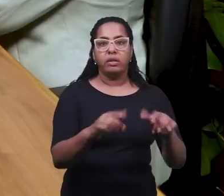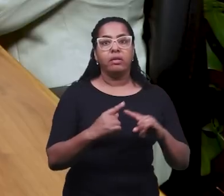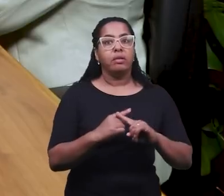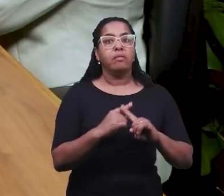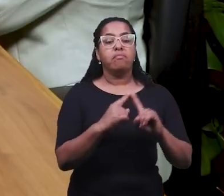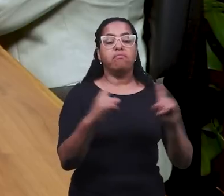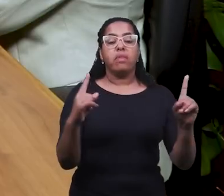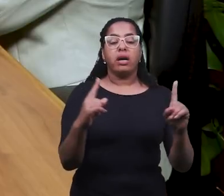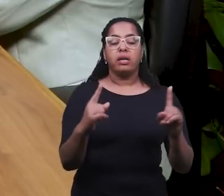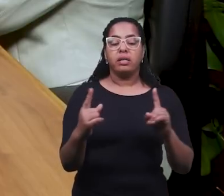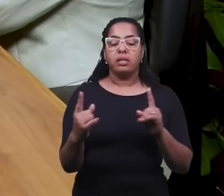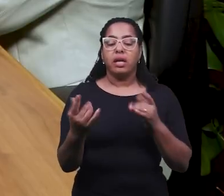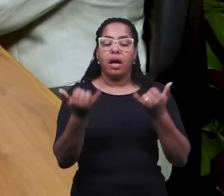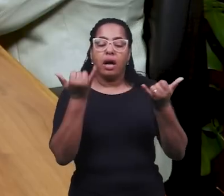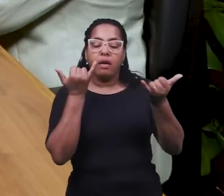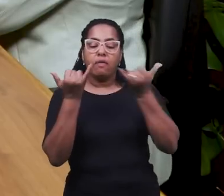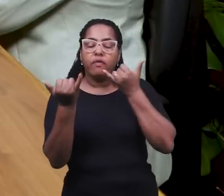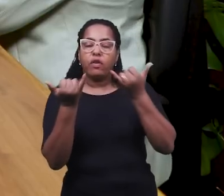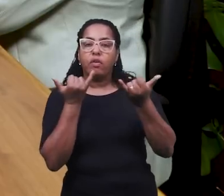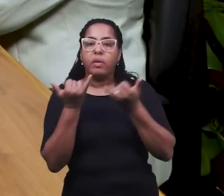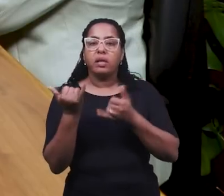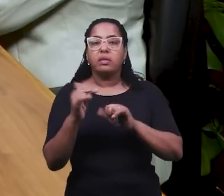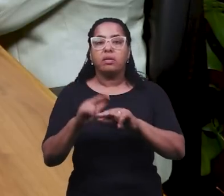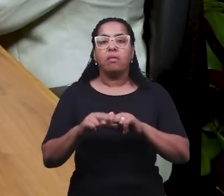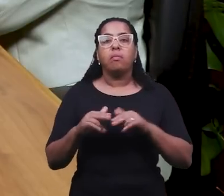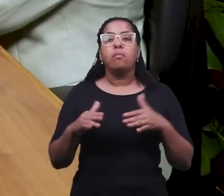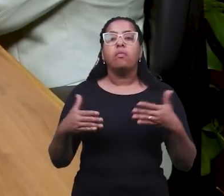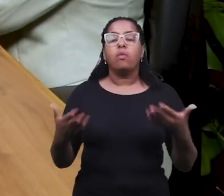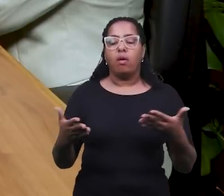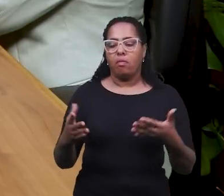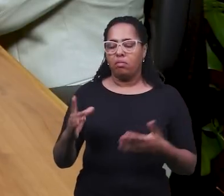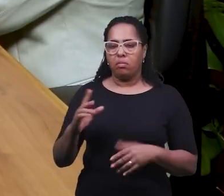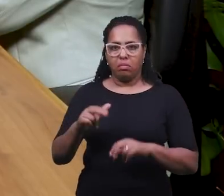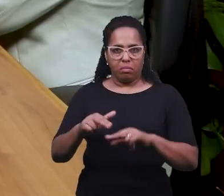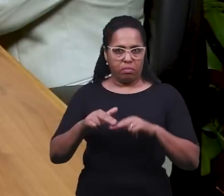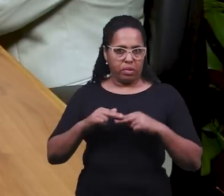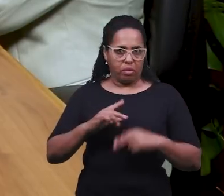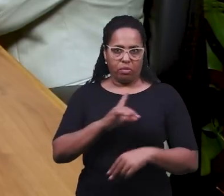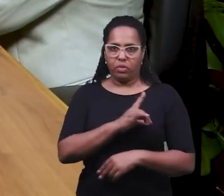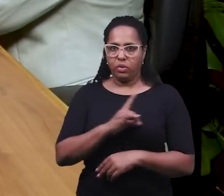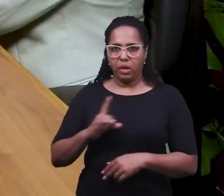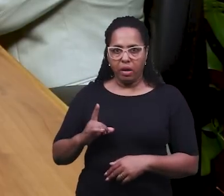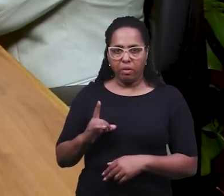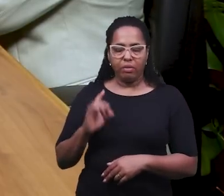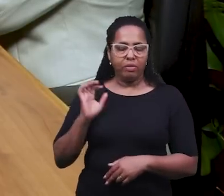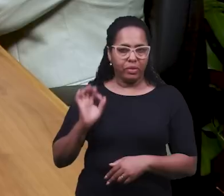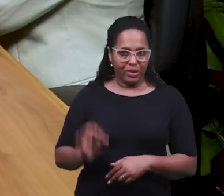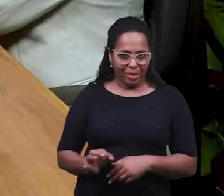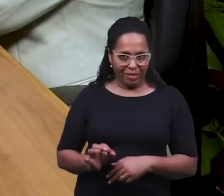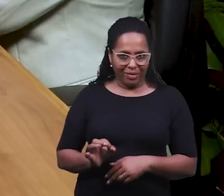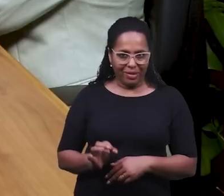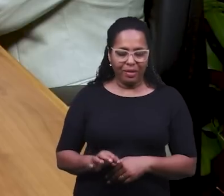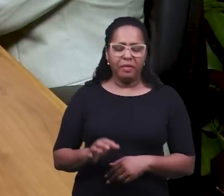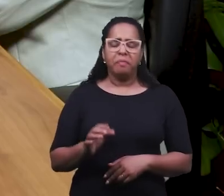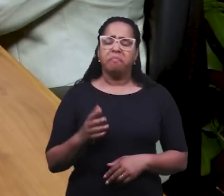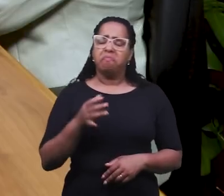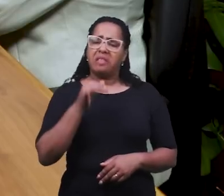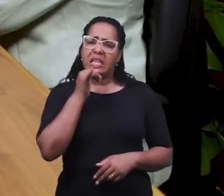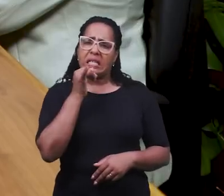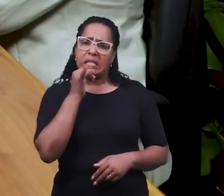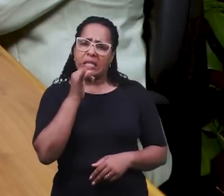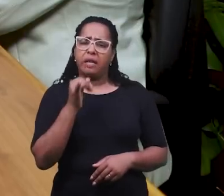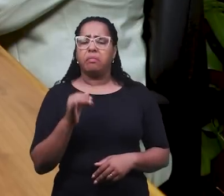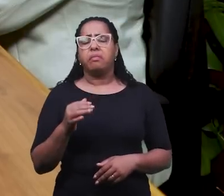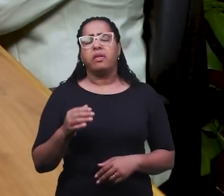mas ele chegou a essa família através do trabalho do diácono. Isso é muito importante. Você, para uma igreja de